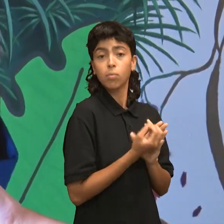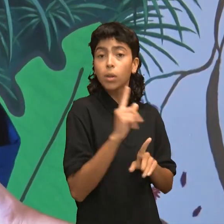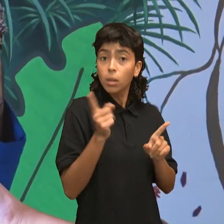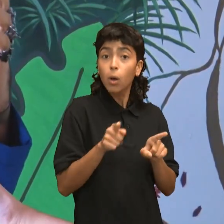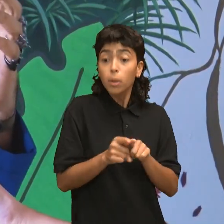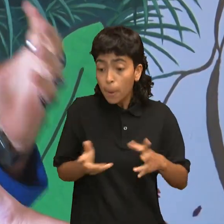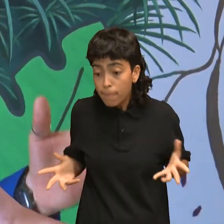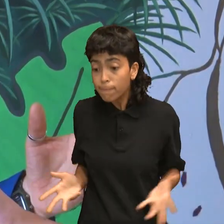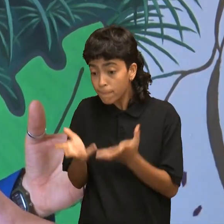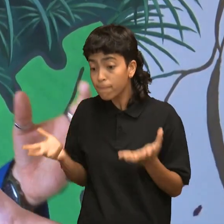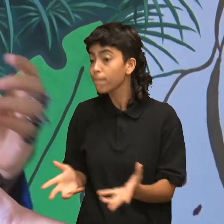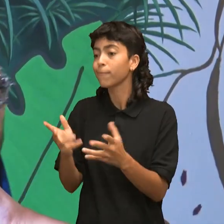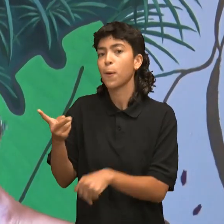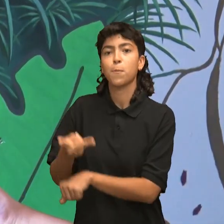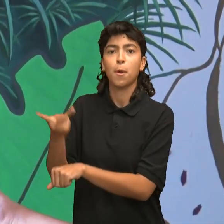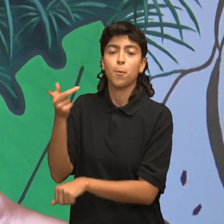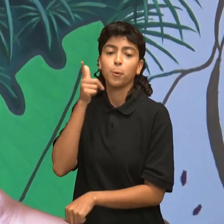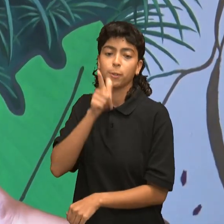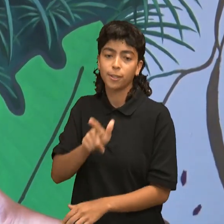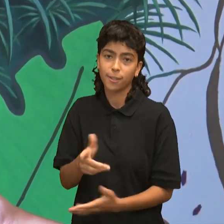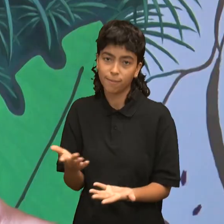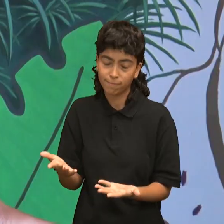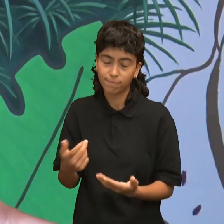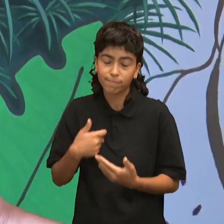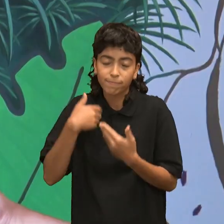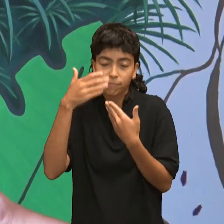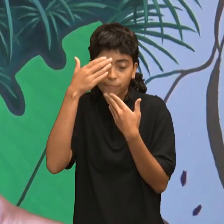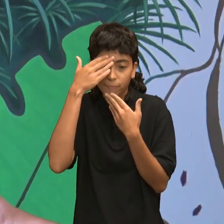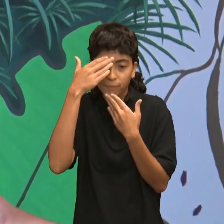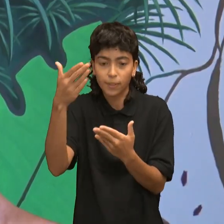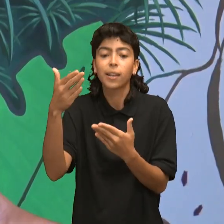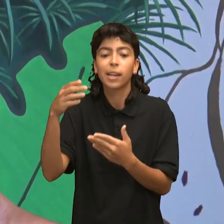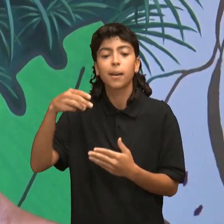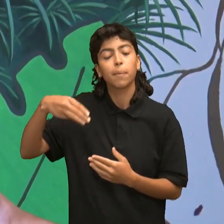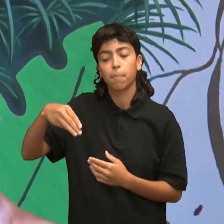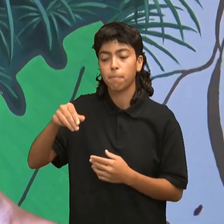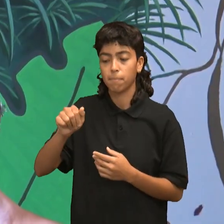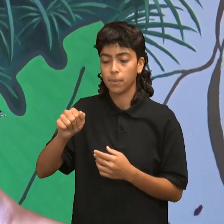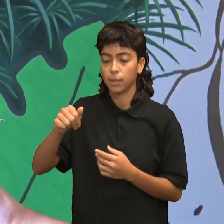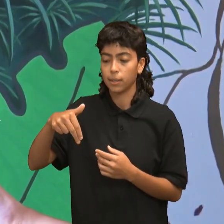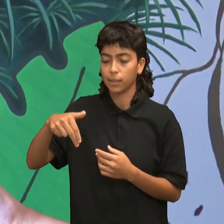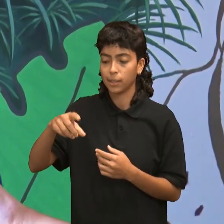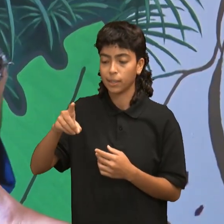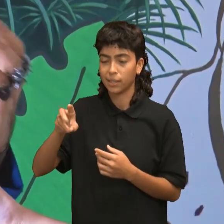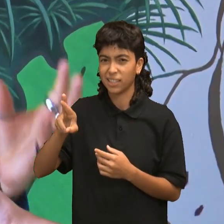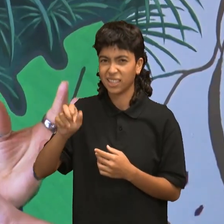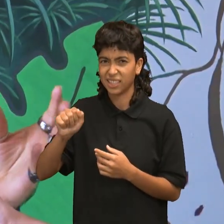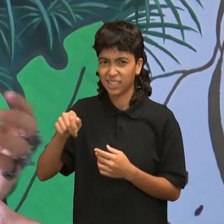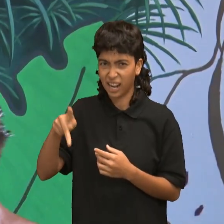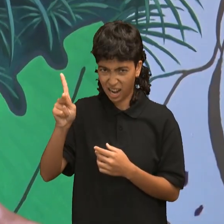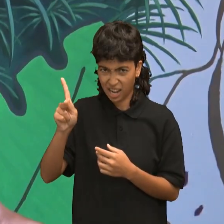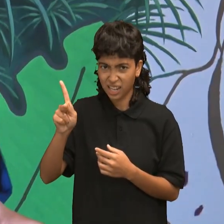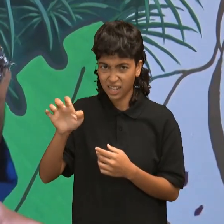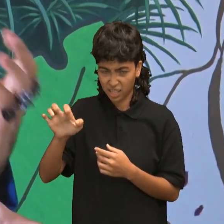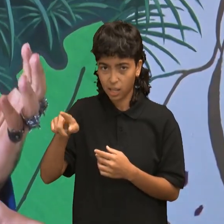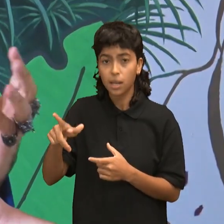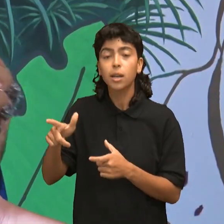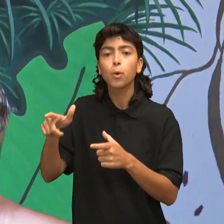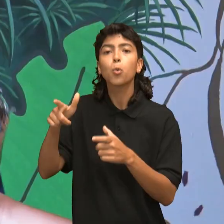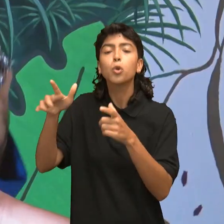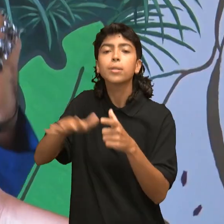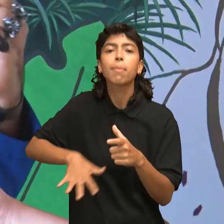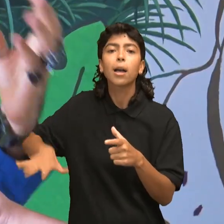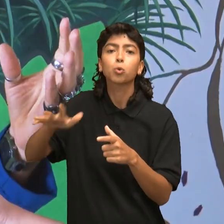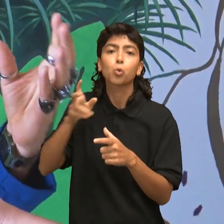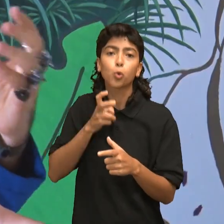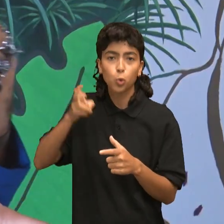de histórias em quadrinhos. Então, só tenho que agradecer ao Espaço Cultural Mandrake pela premiação, né, que valida de uma